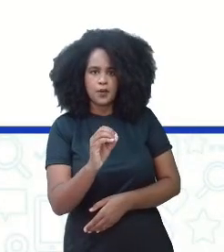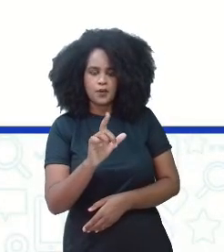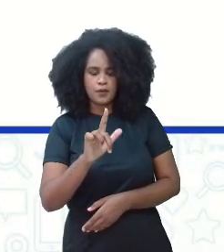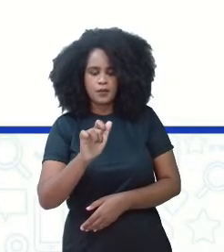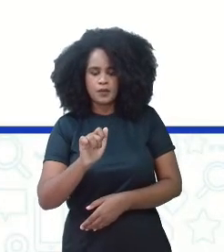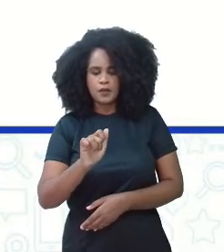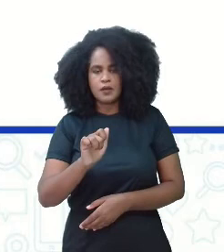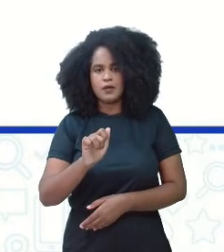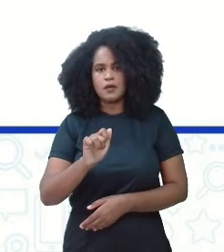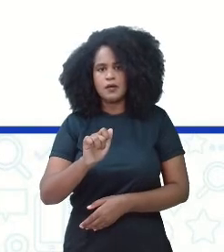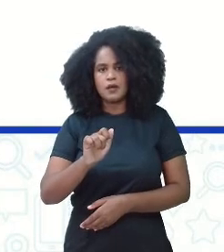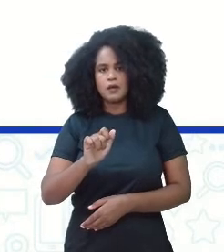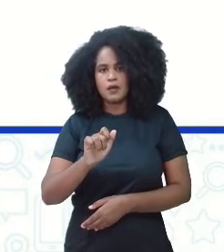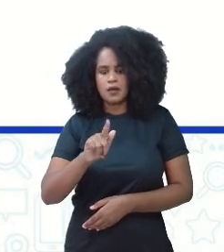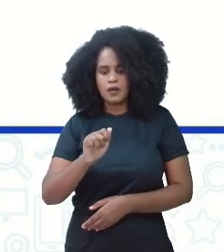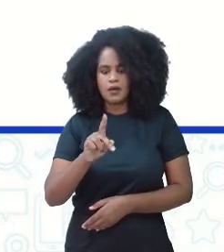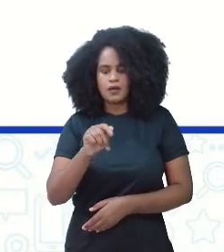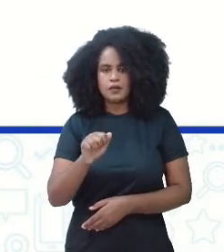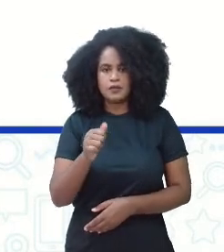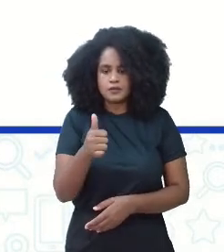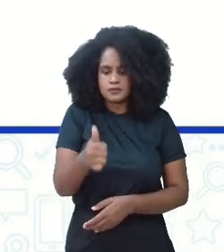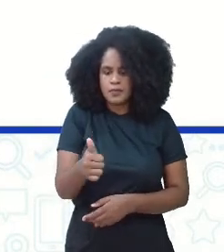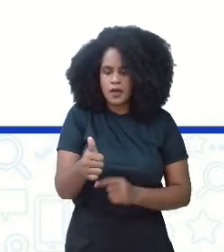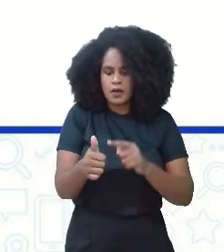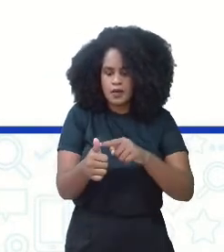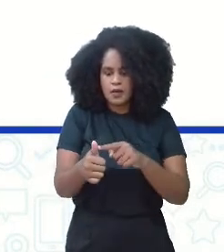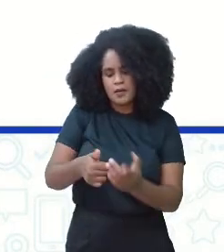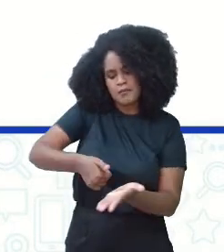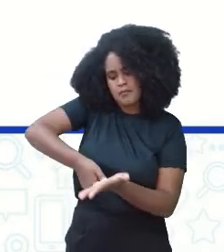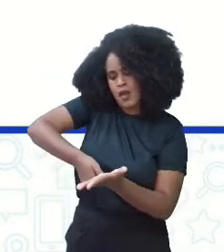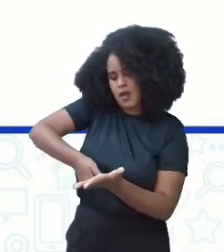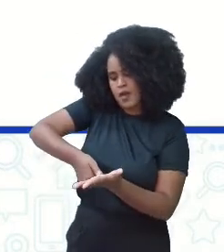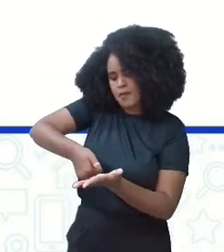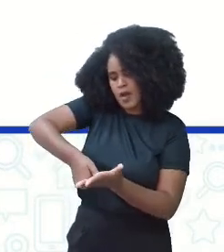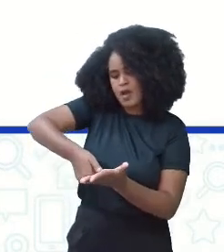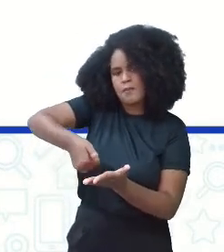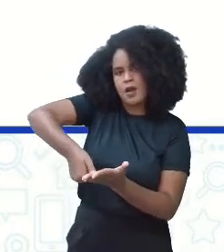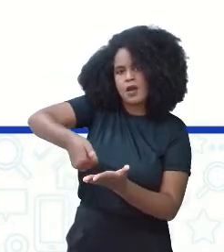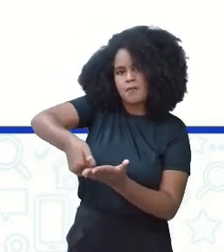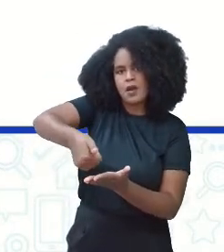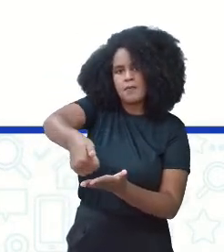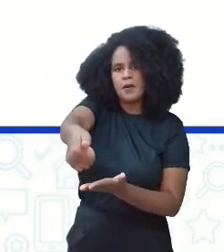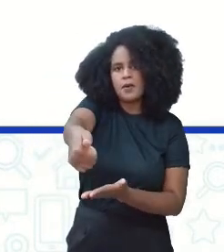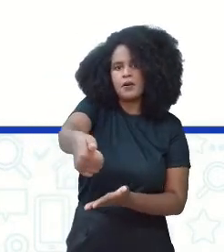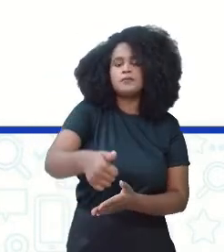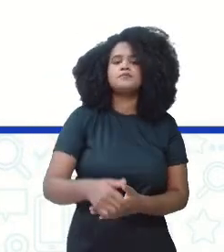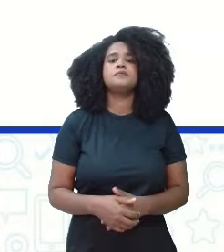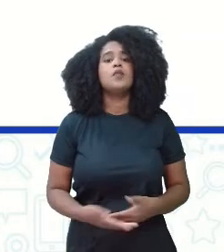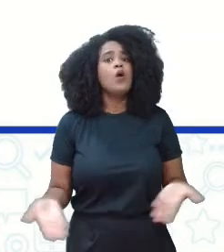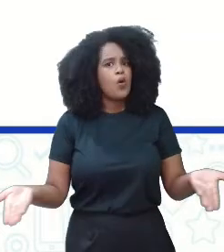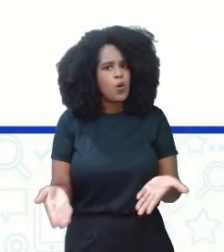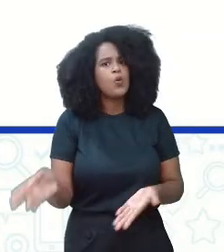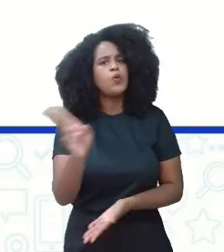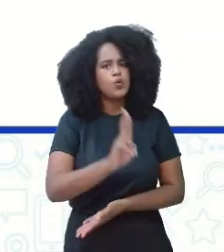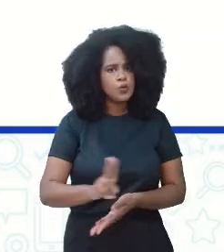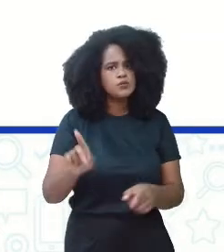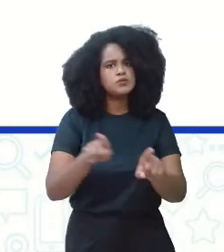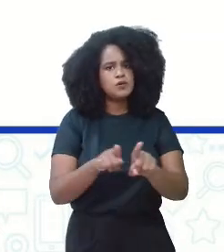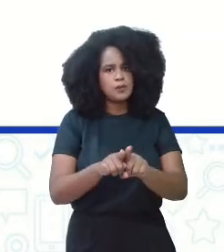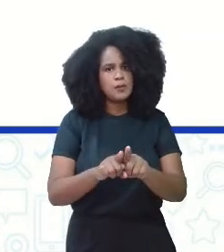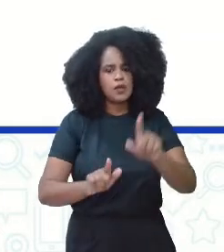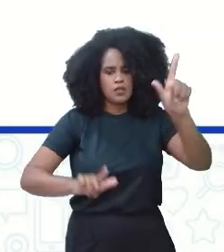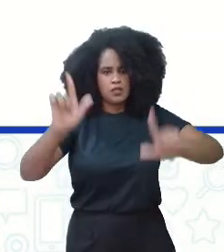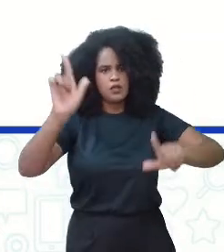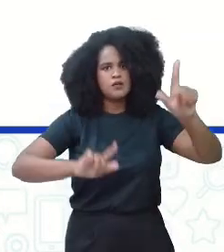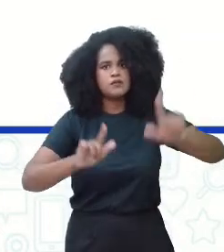ainda é utilizado para medir em relação à TV, por exemplo, né? E aí a gente pode aprofundar isso mais para frente um pouquinho. O